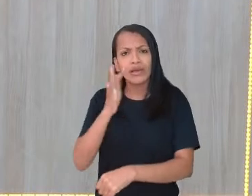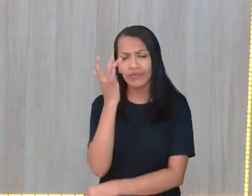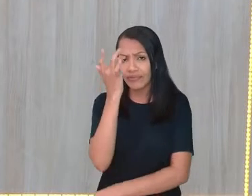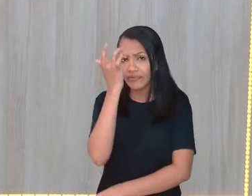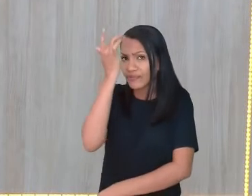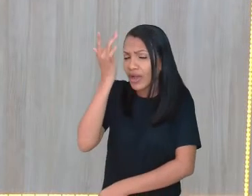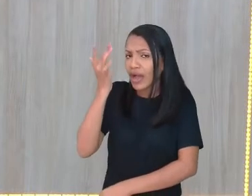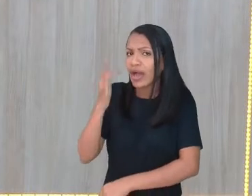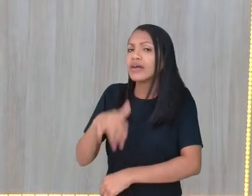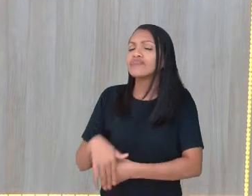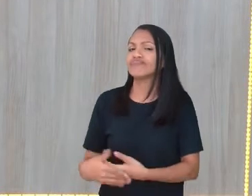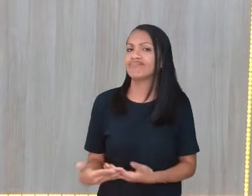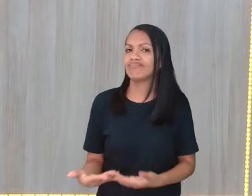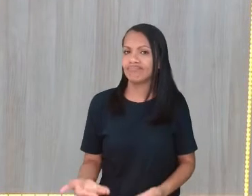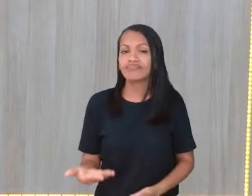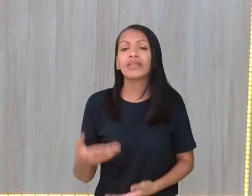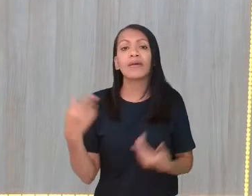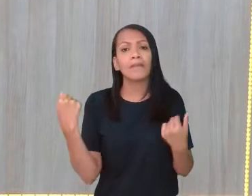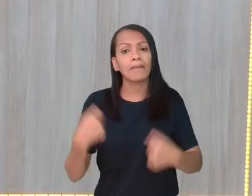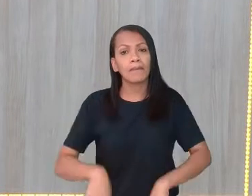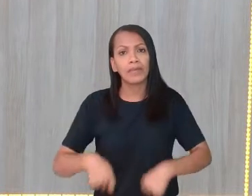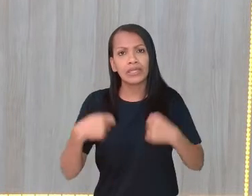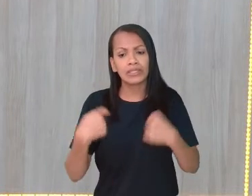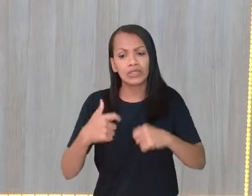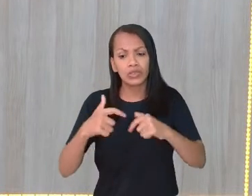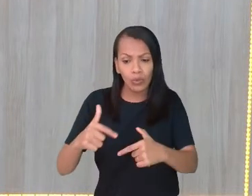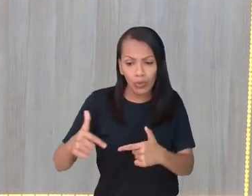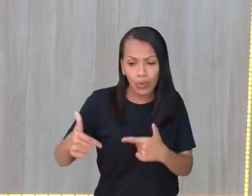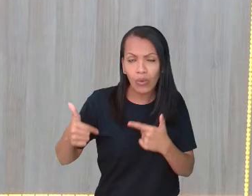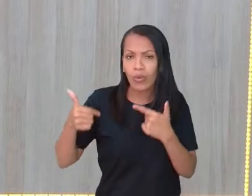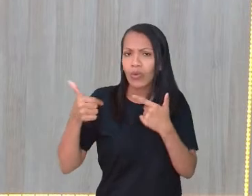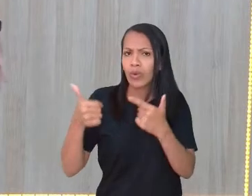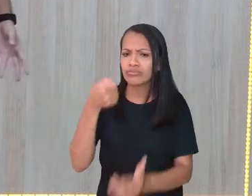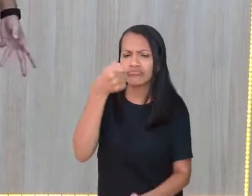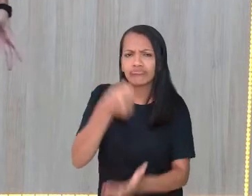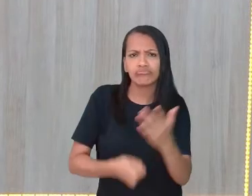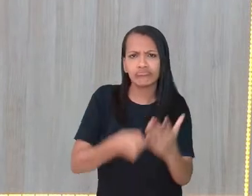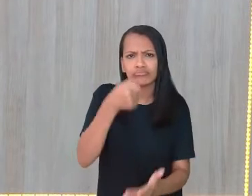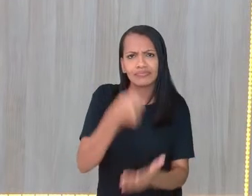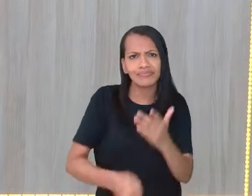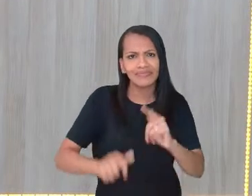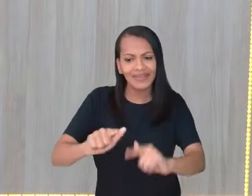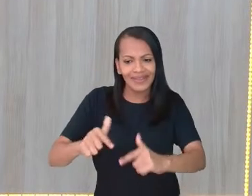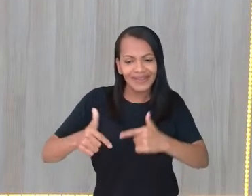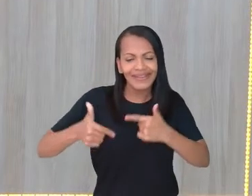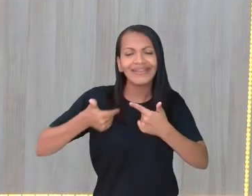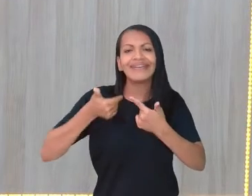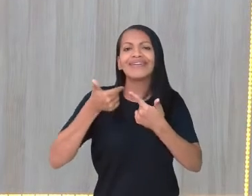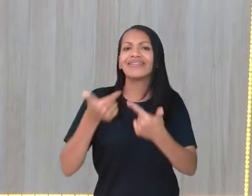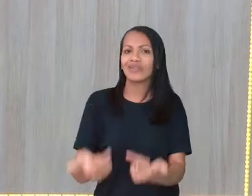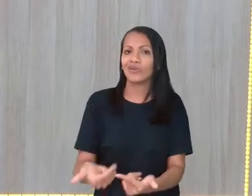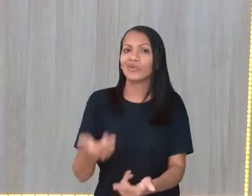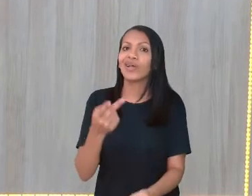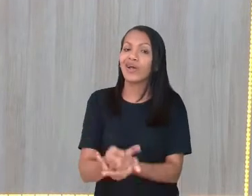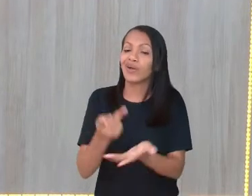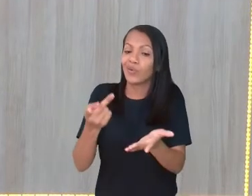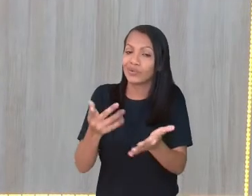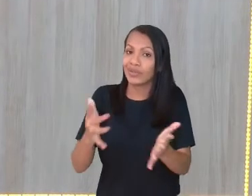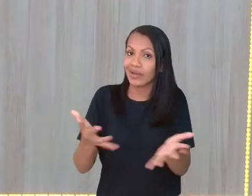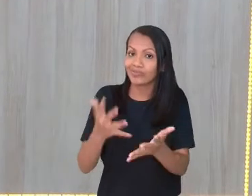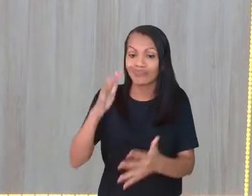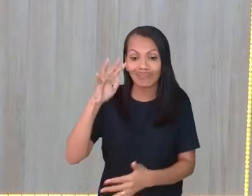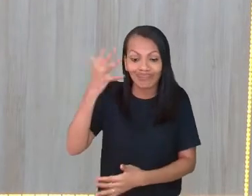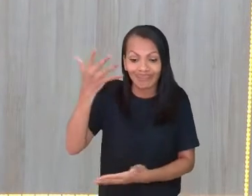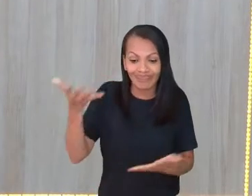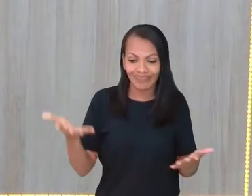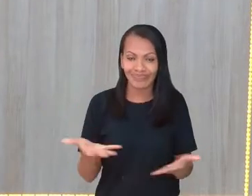fácil, digamos assim, foi preciso muita luta, né? Foi preciso muita conquista para que essas coisas realmente acontecessem, porque uma